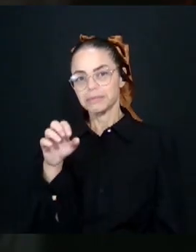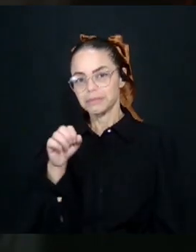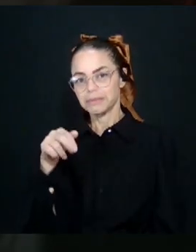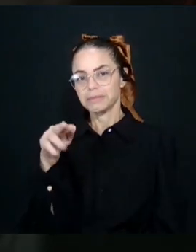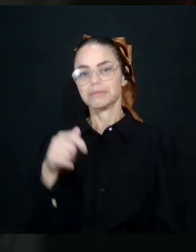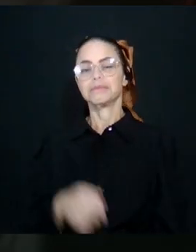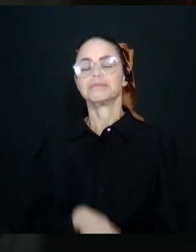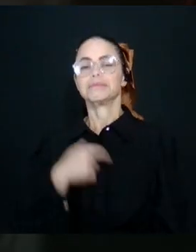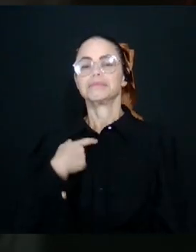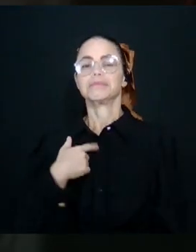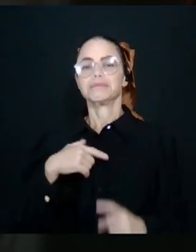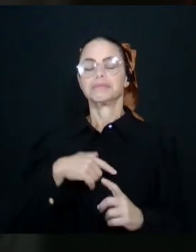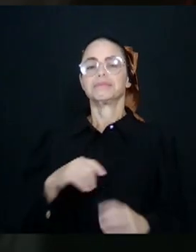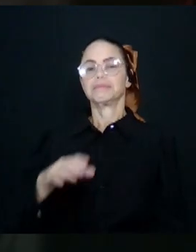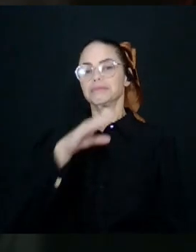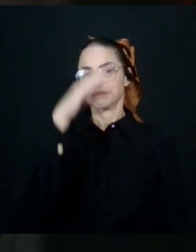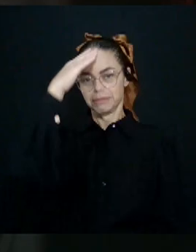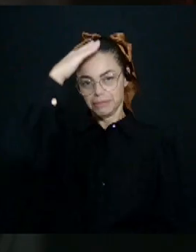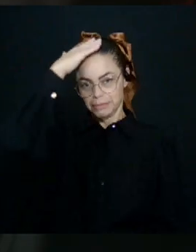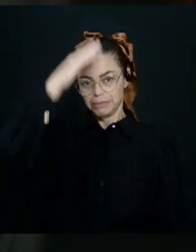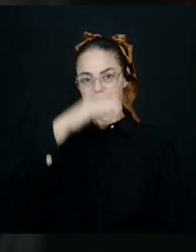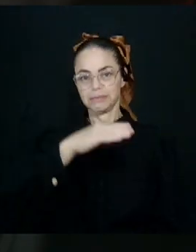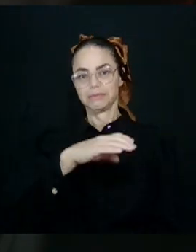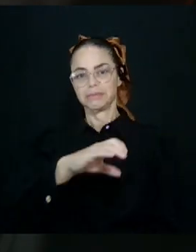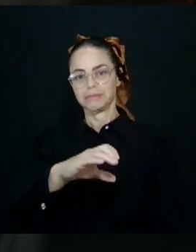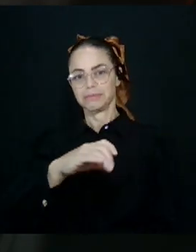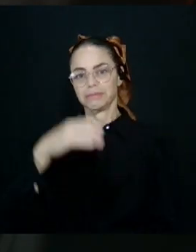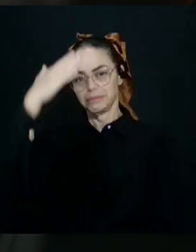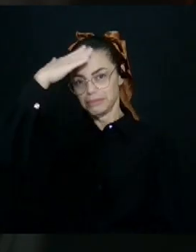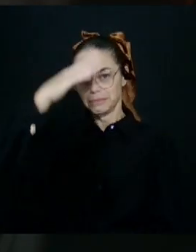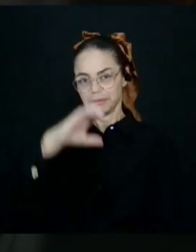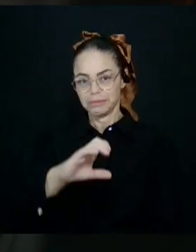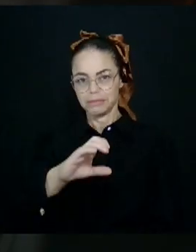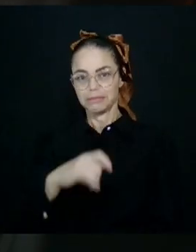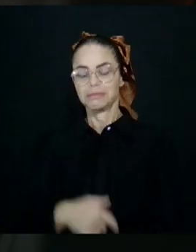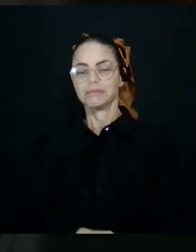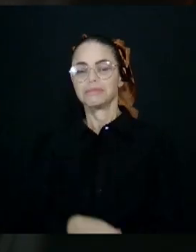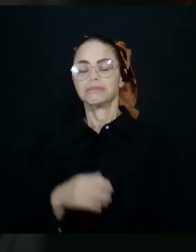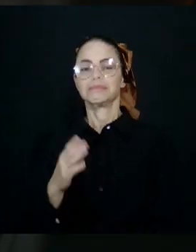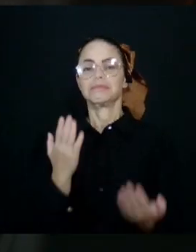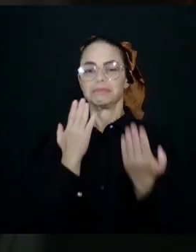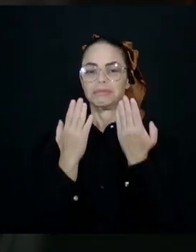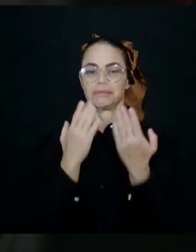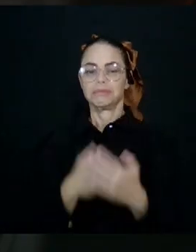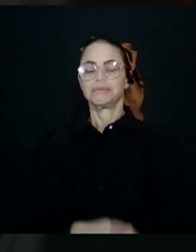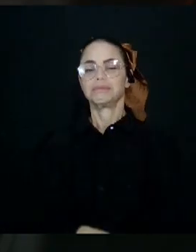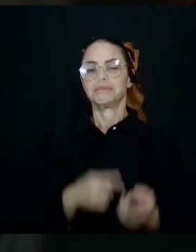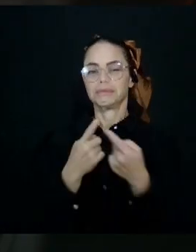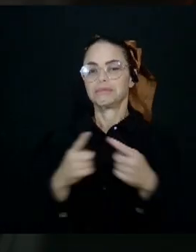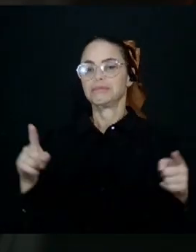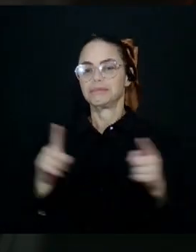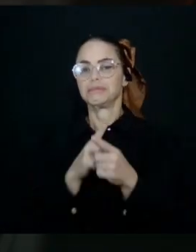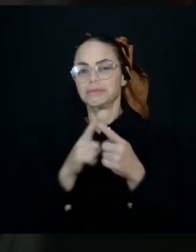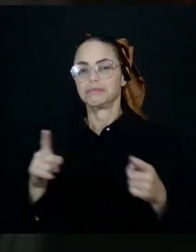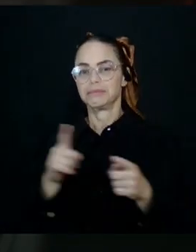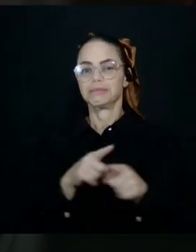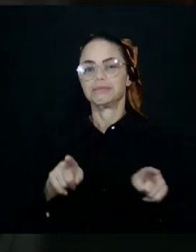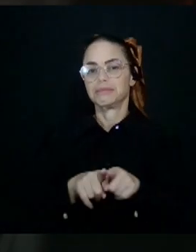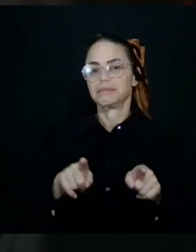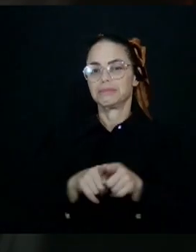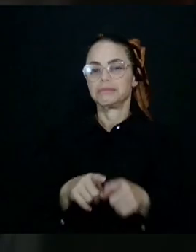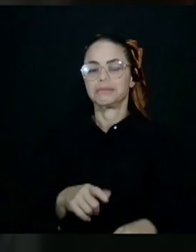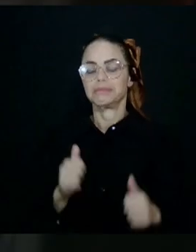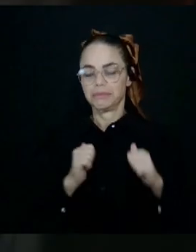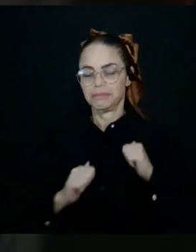estado do Paraná, a gente vai falar com o psicólogo, músico, ele também é ator e